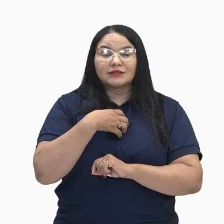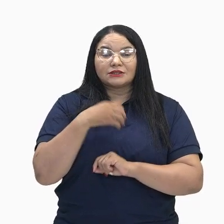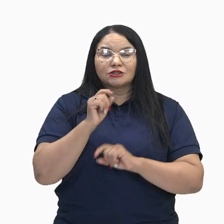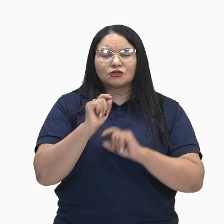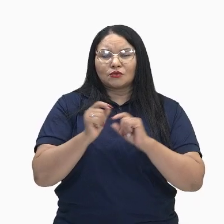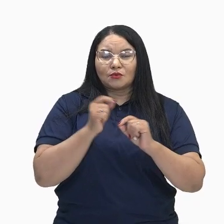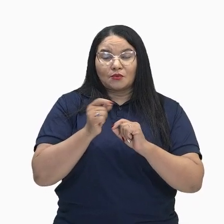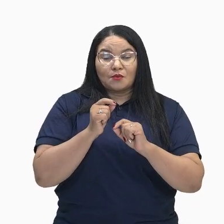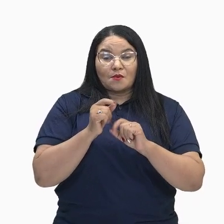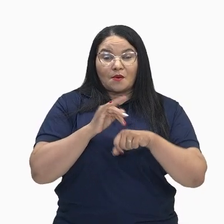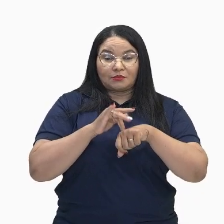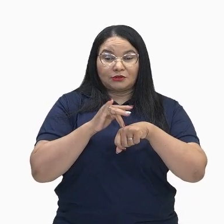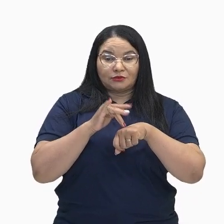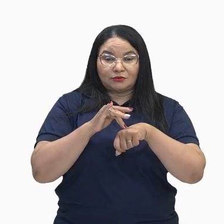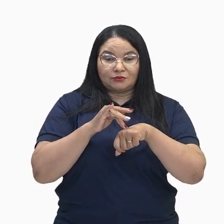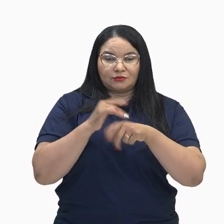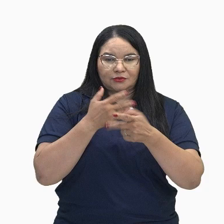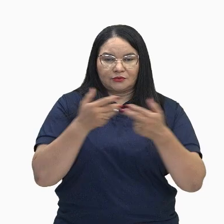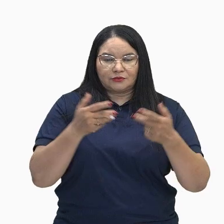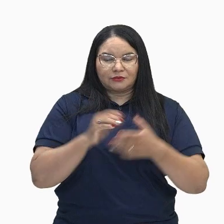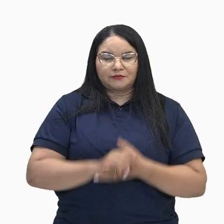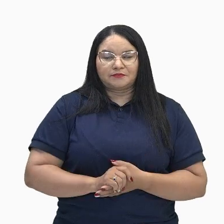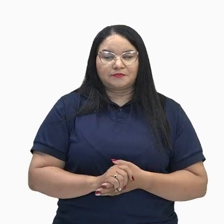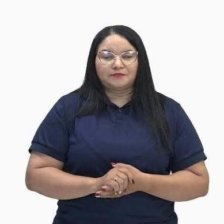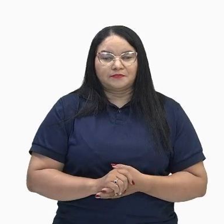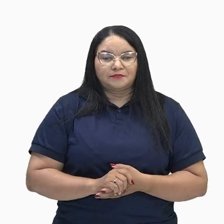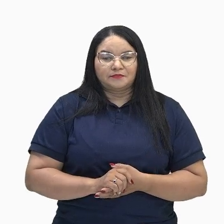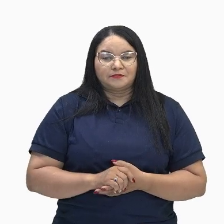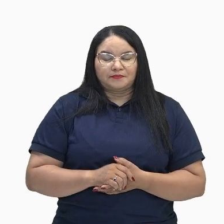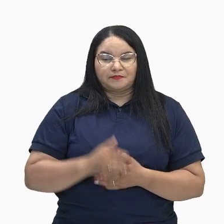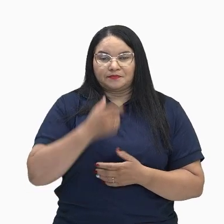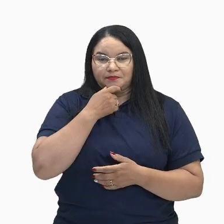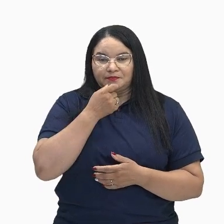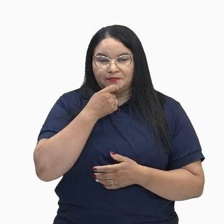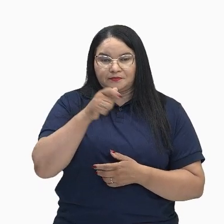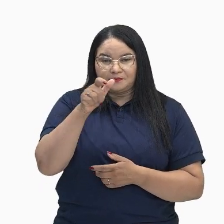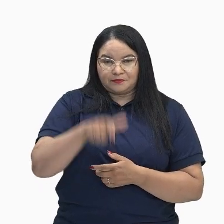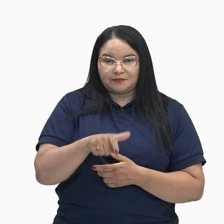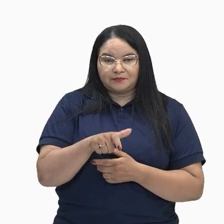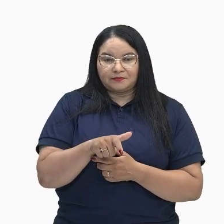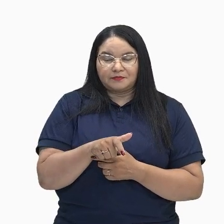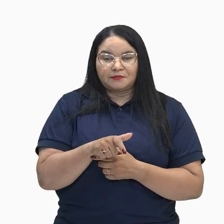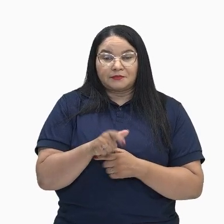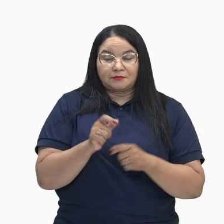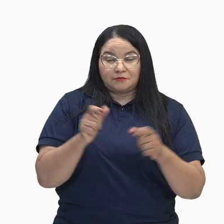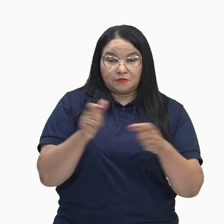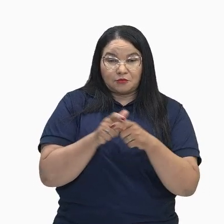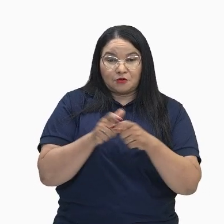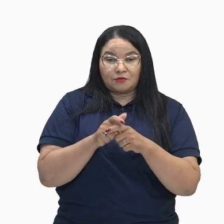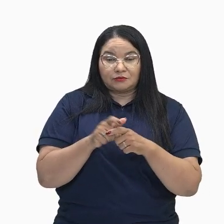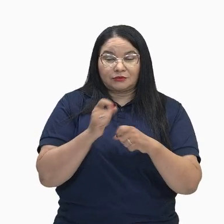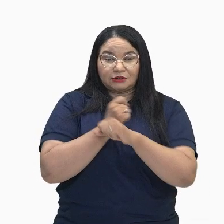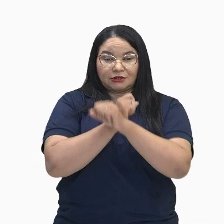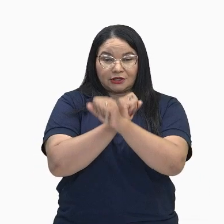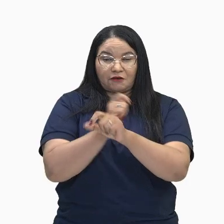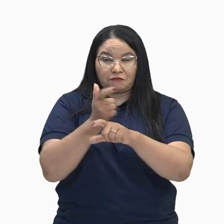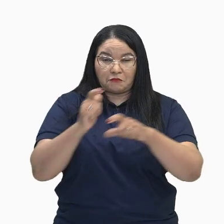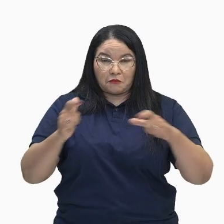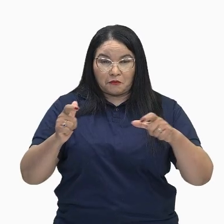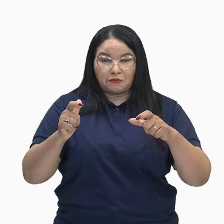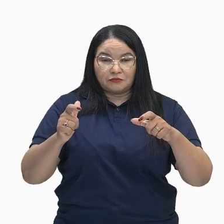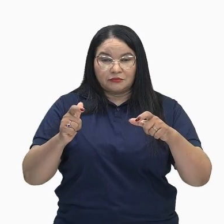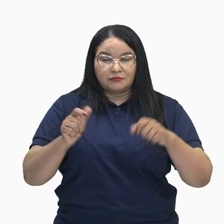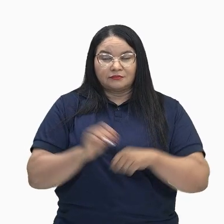Do absurdo das coisas. Por exemplo, os senhores poucos, os escravos muitos. Os